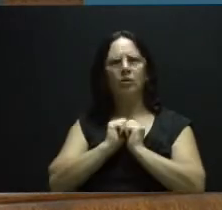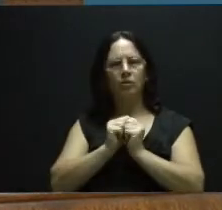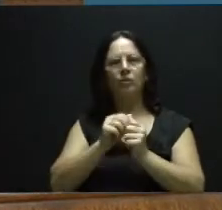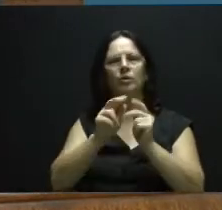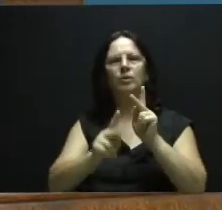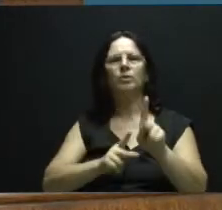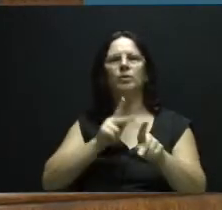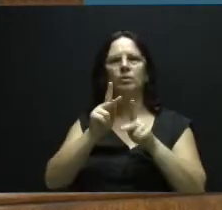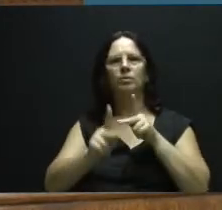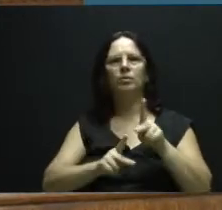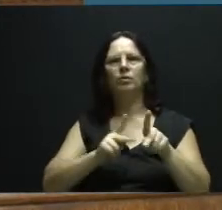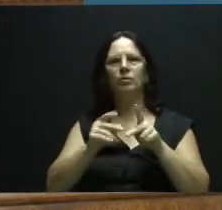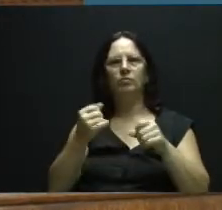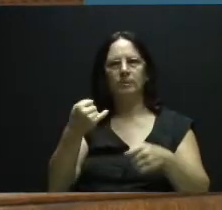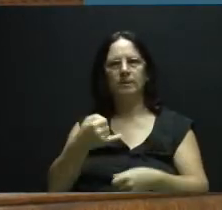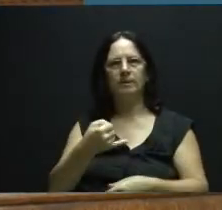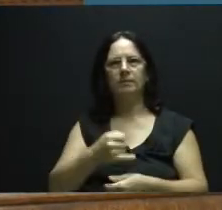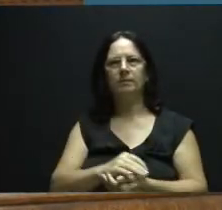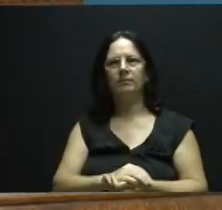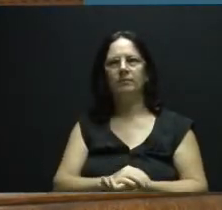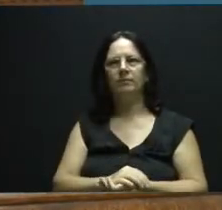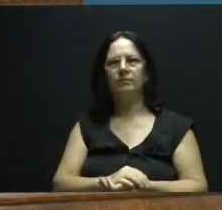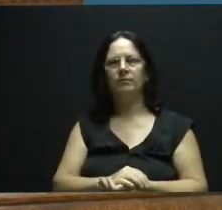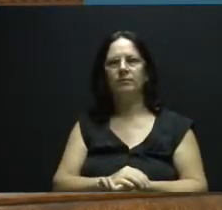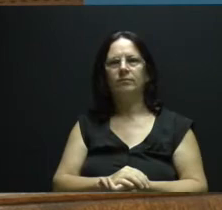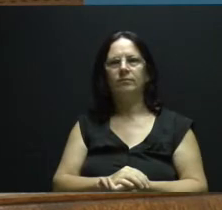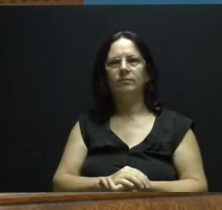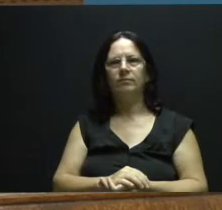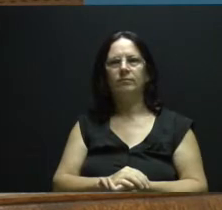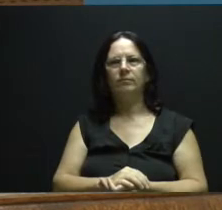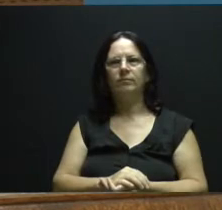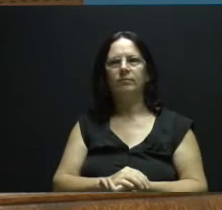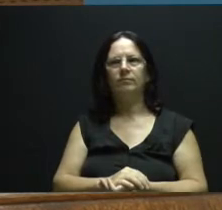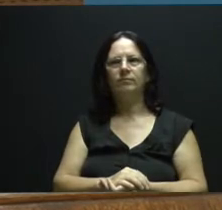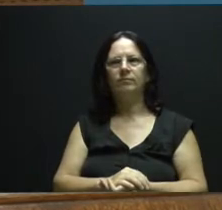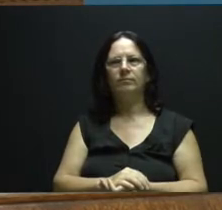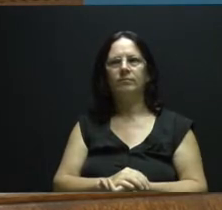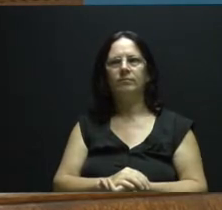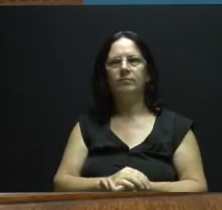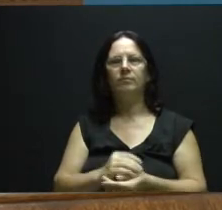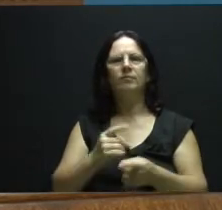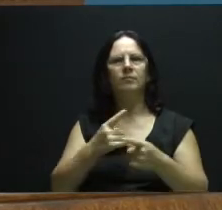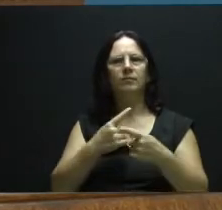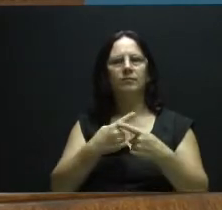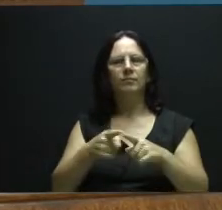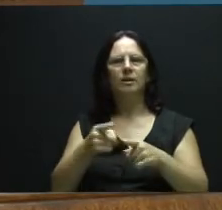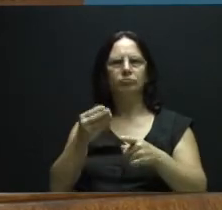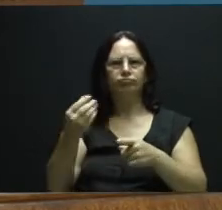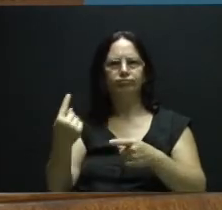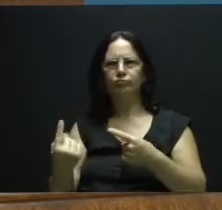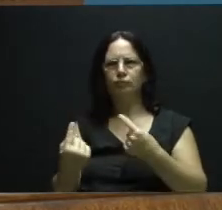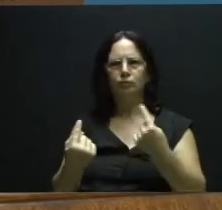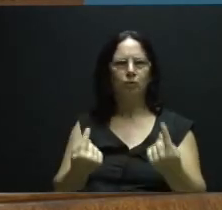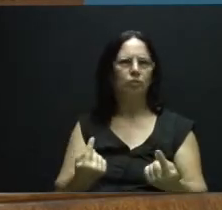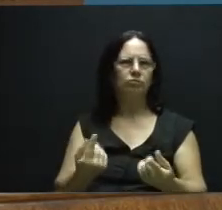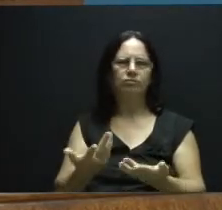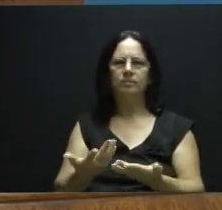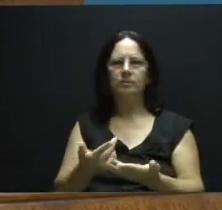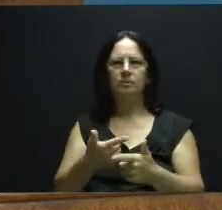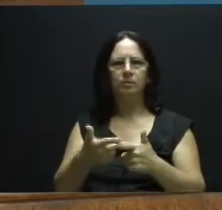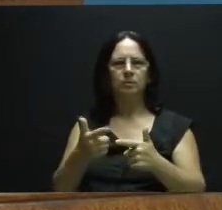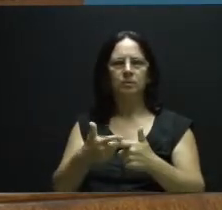disso mas eu tô falando em relação à questão de situação é e